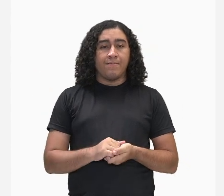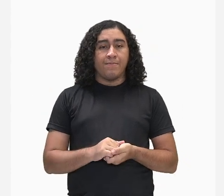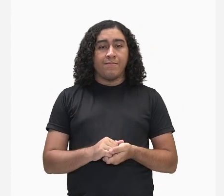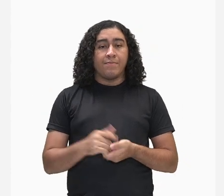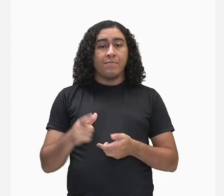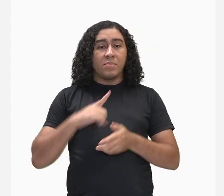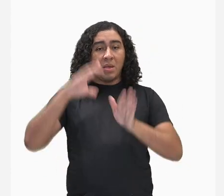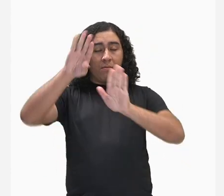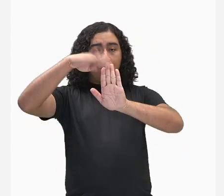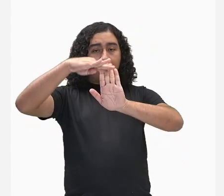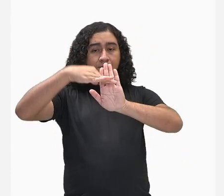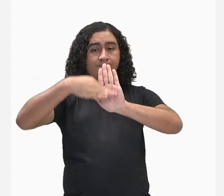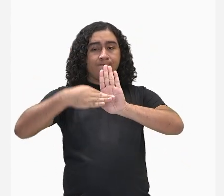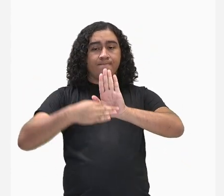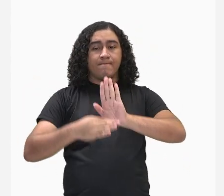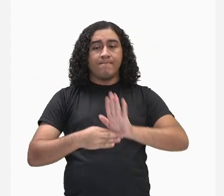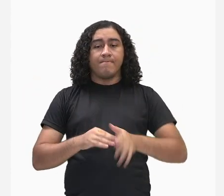aqui